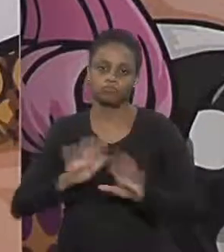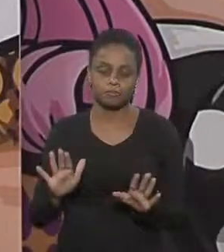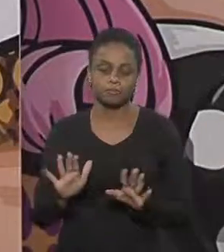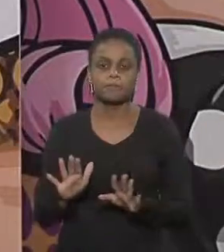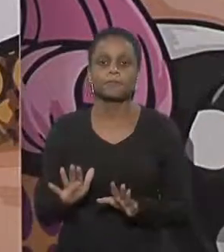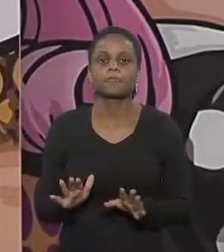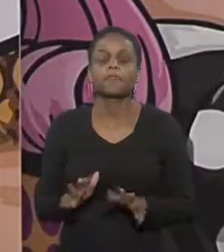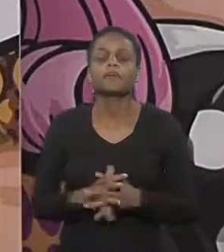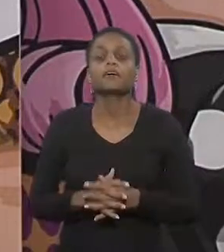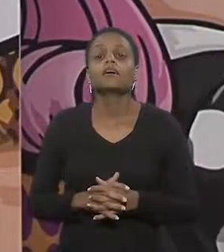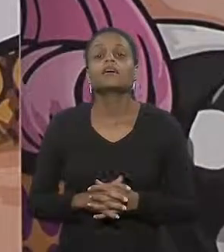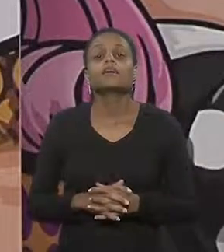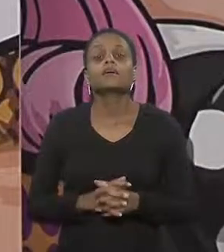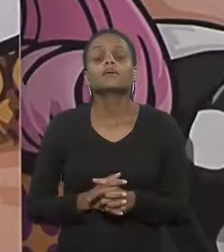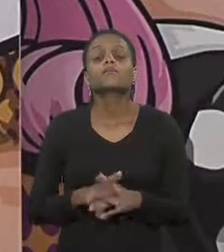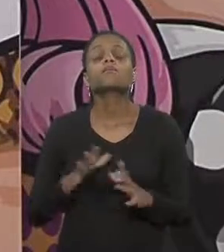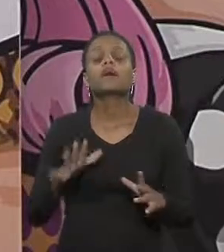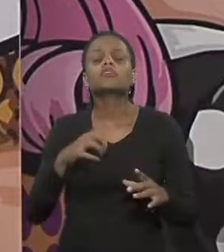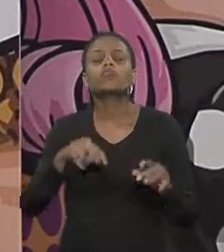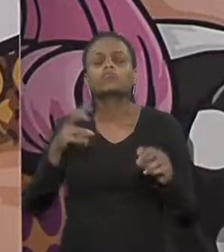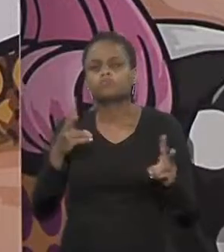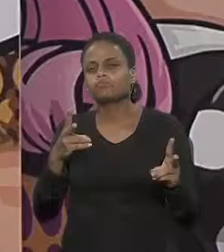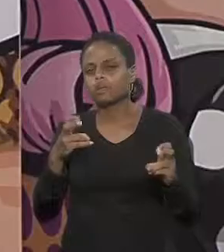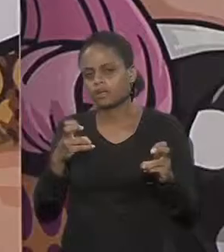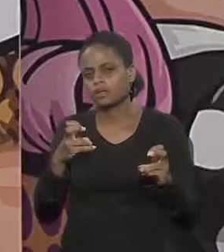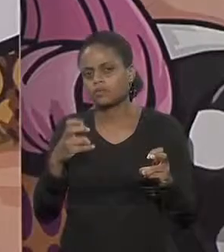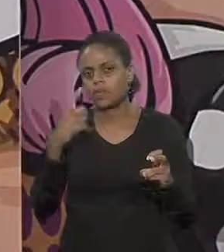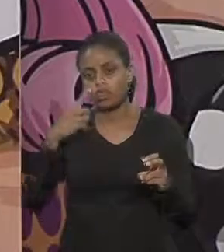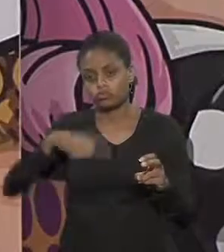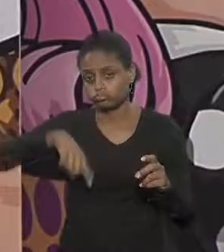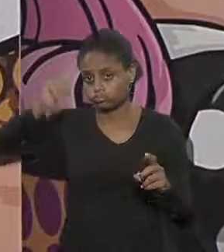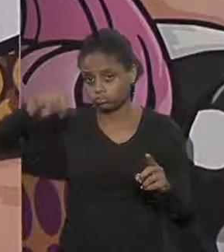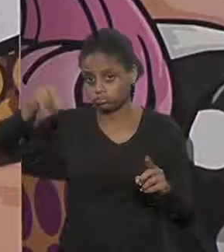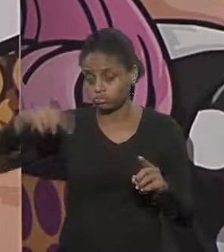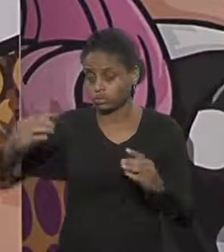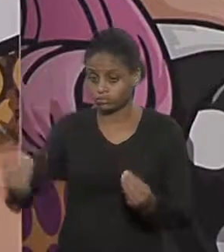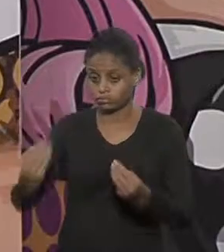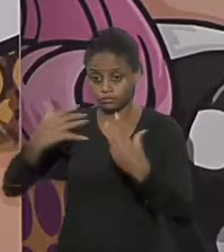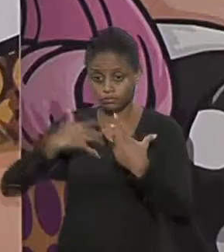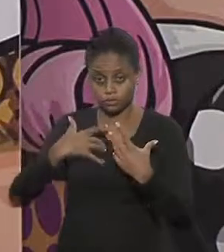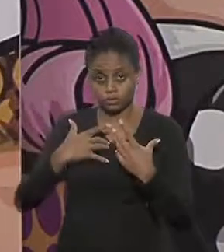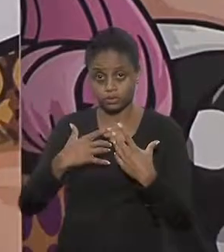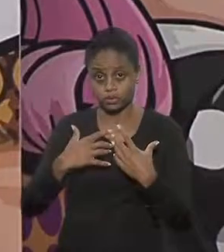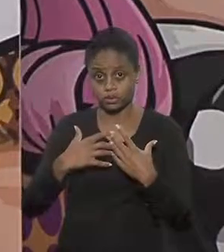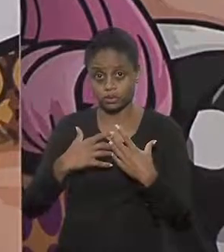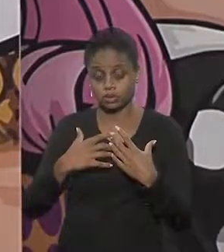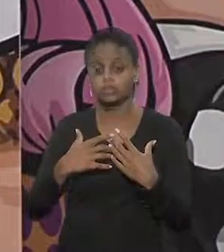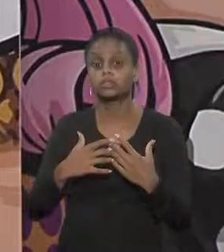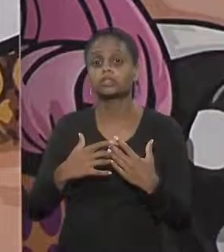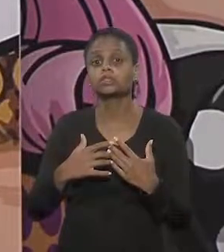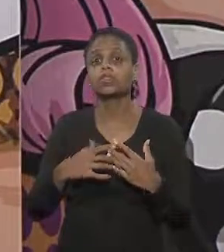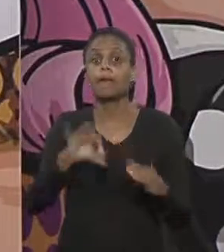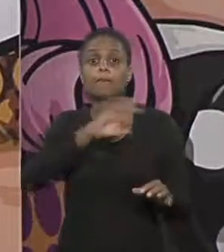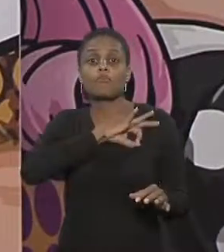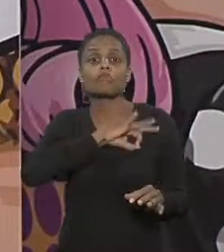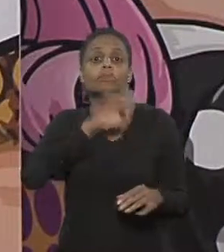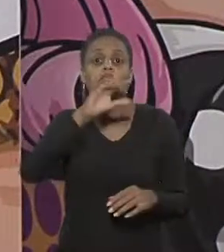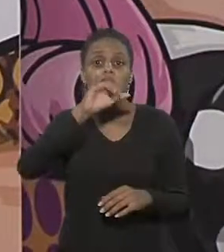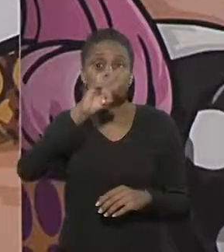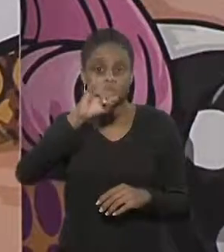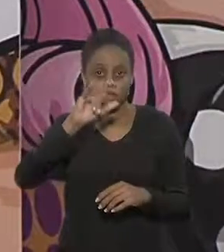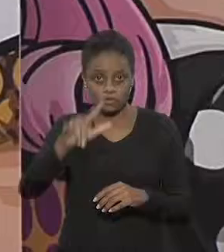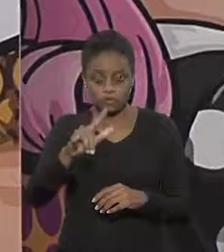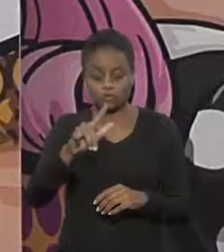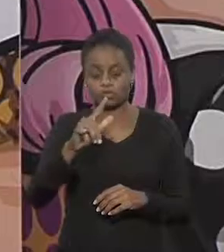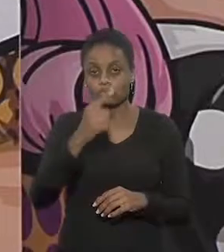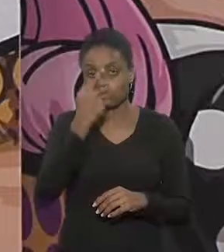profissão, da sua origem. Mas o que a gente verificou, pelos dados que nós recebemos através de fontes de